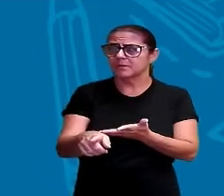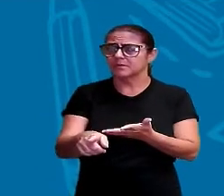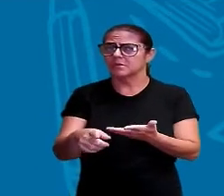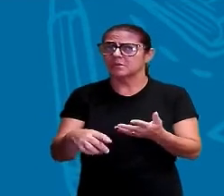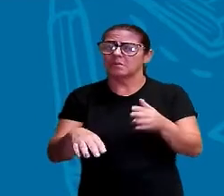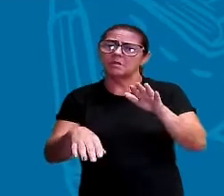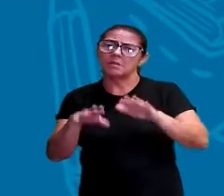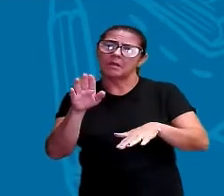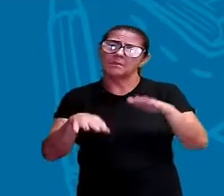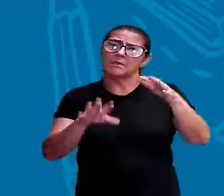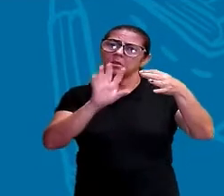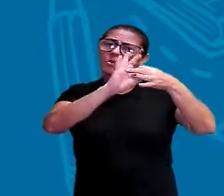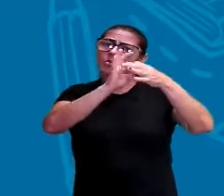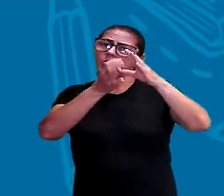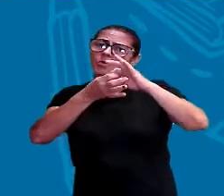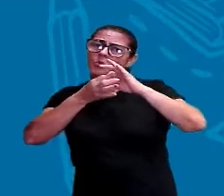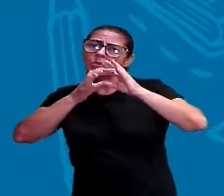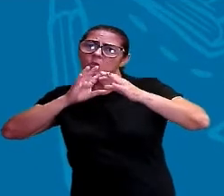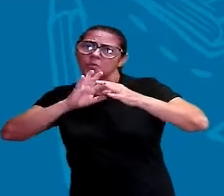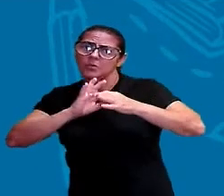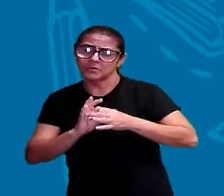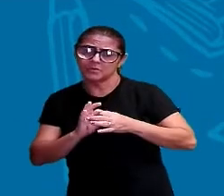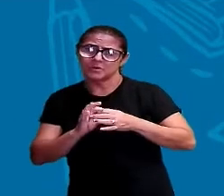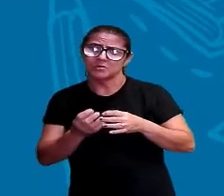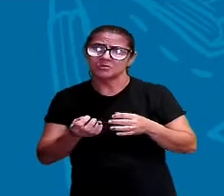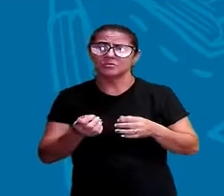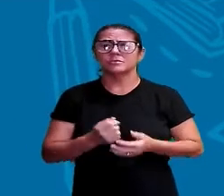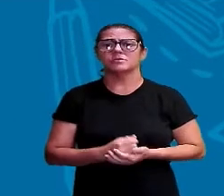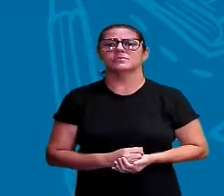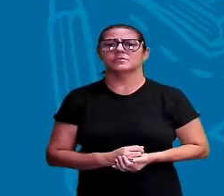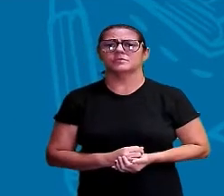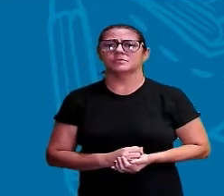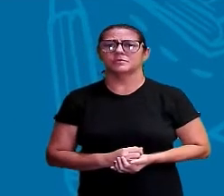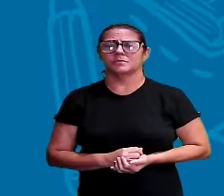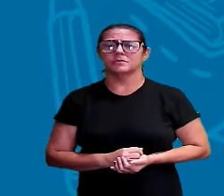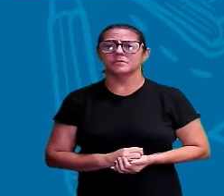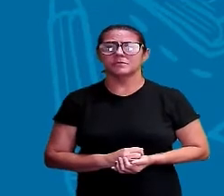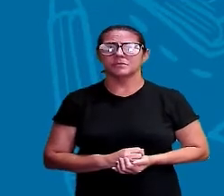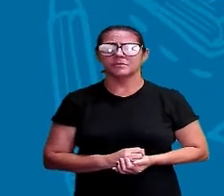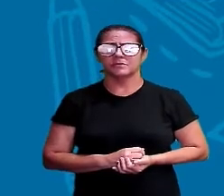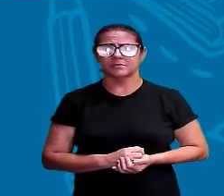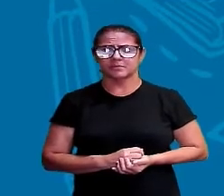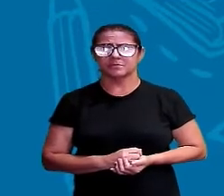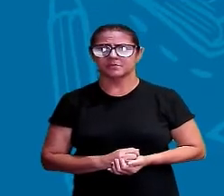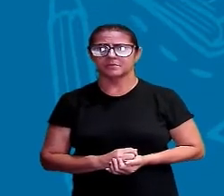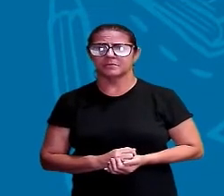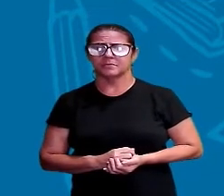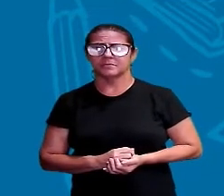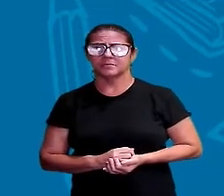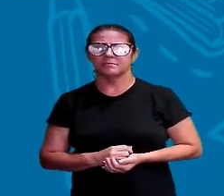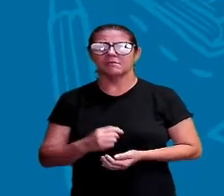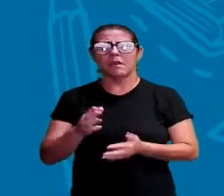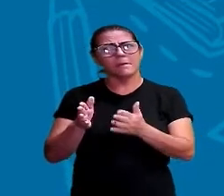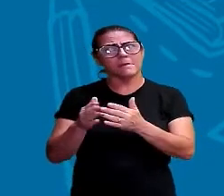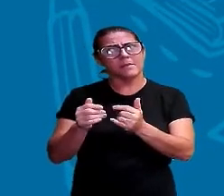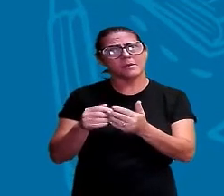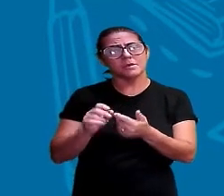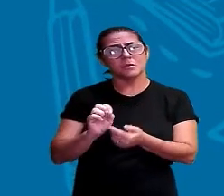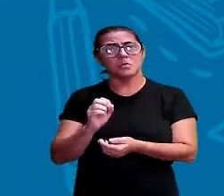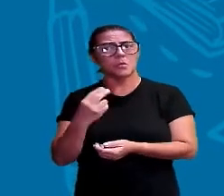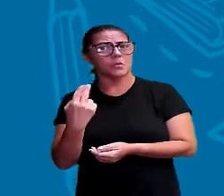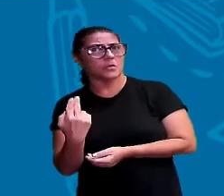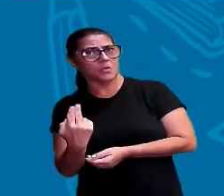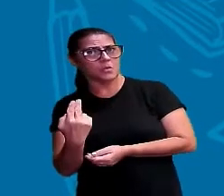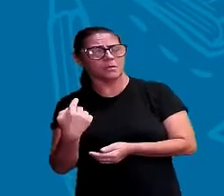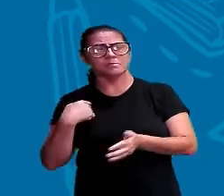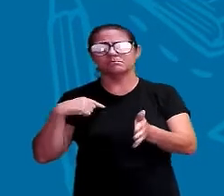vai depender de quando ele está inserido, em que contexto ele está inserido. Se vai ser no sentido de pedir ou no sentido